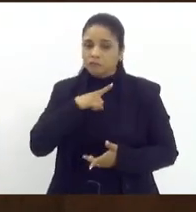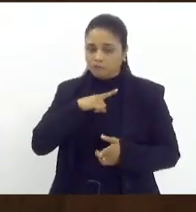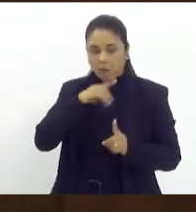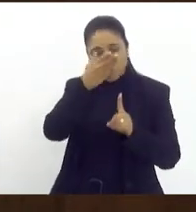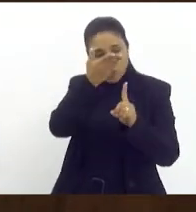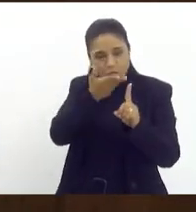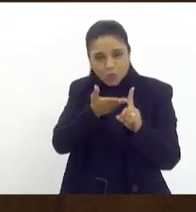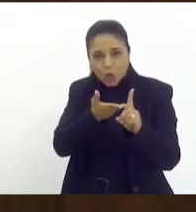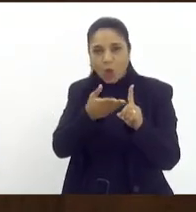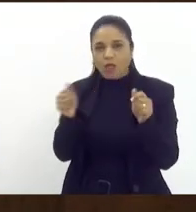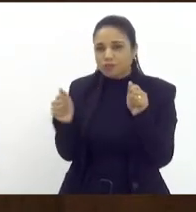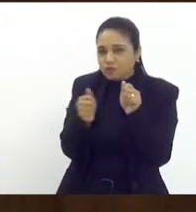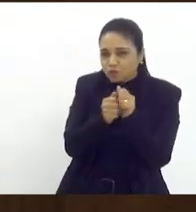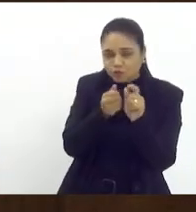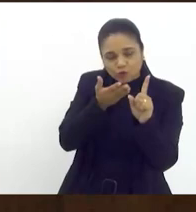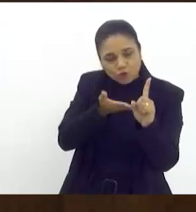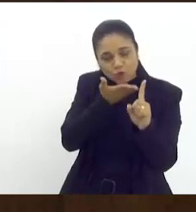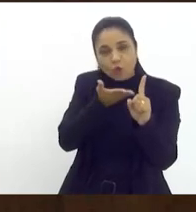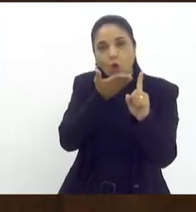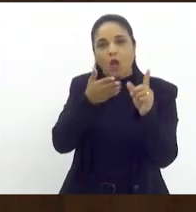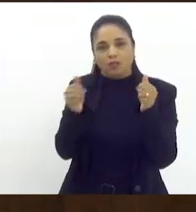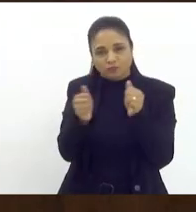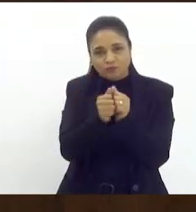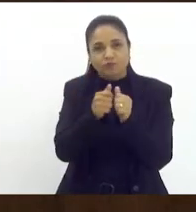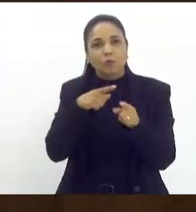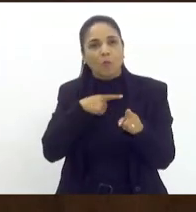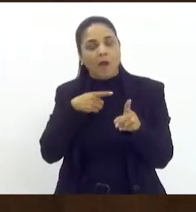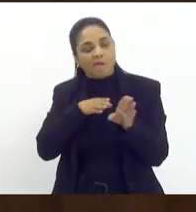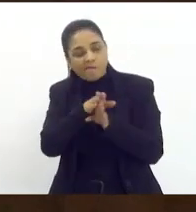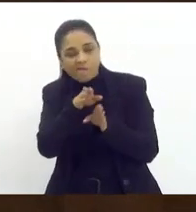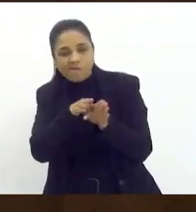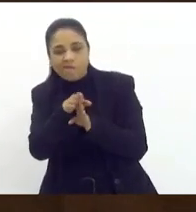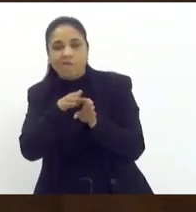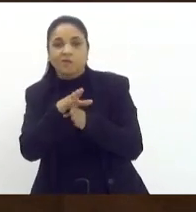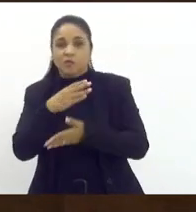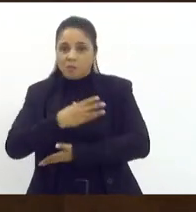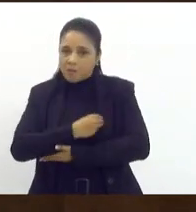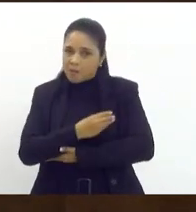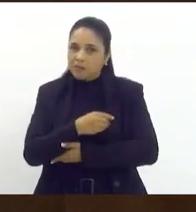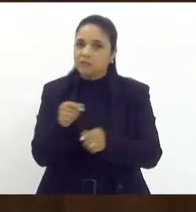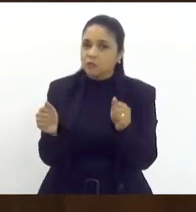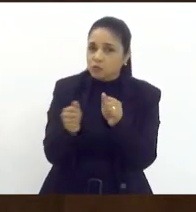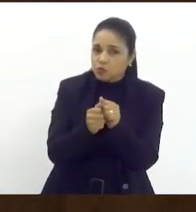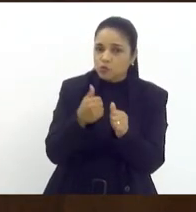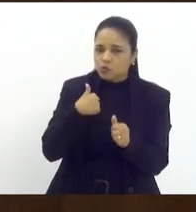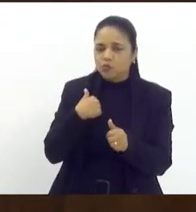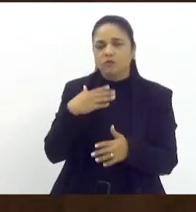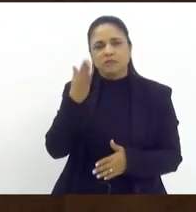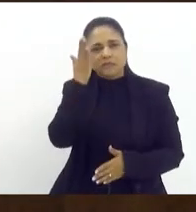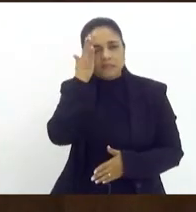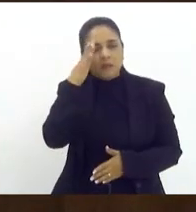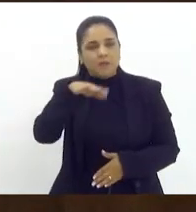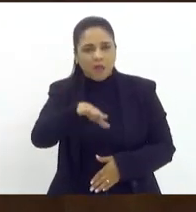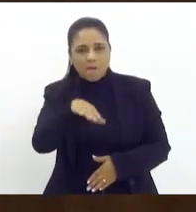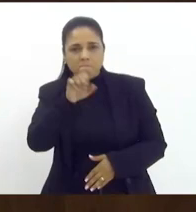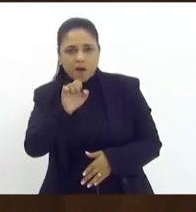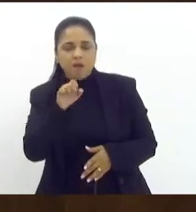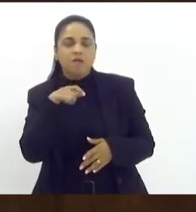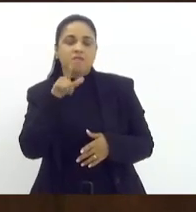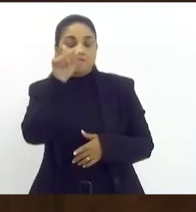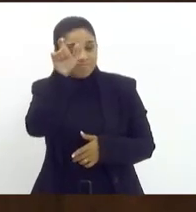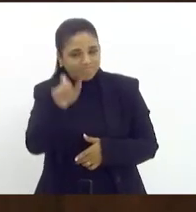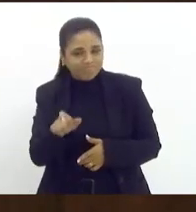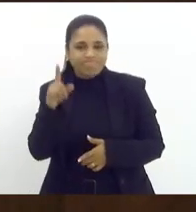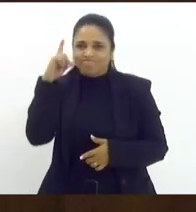doula do lado tivemos a oportunidade de ter uma consultora de amamentação então a gente sabe que as mães passam por muitas vezes